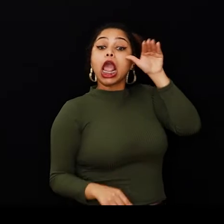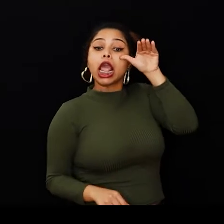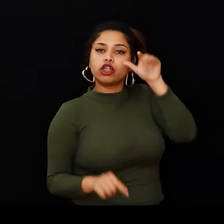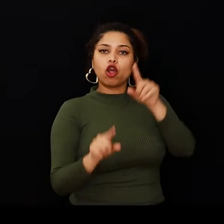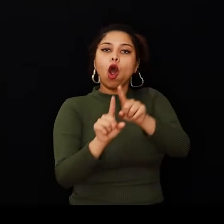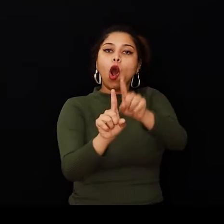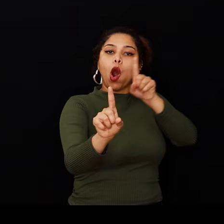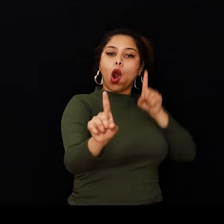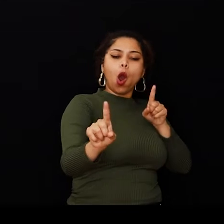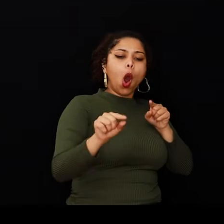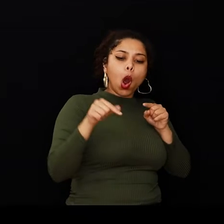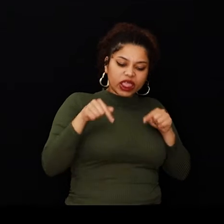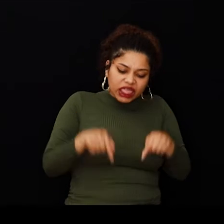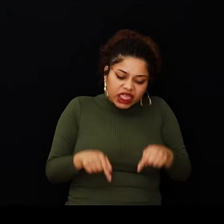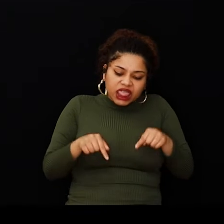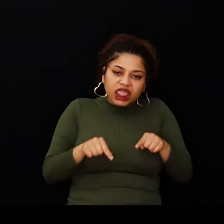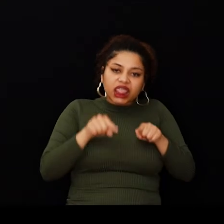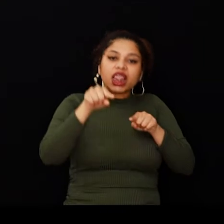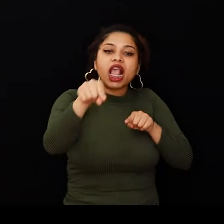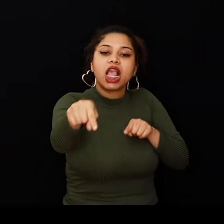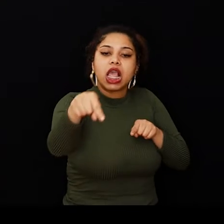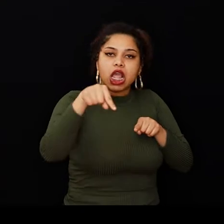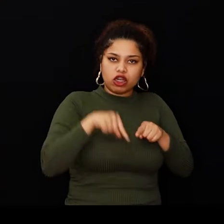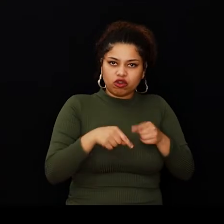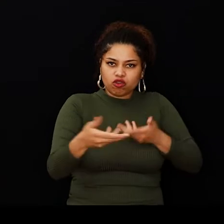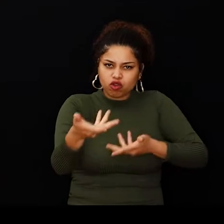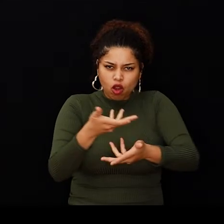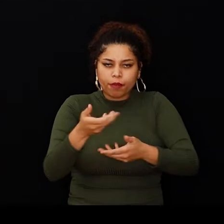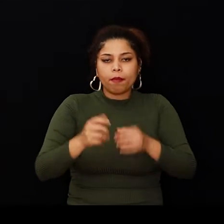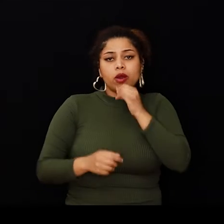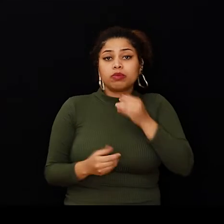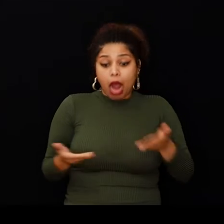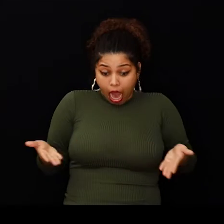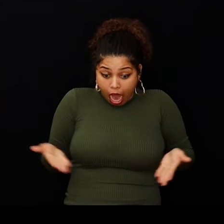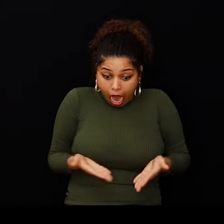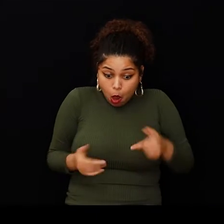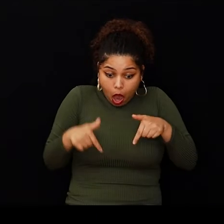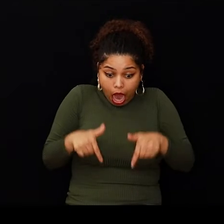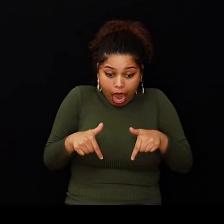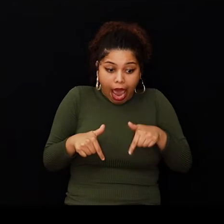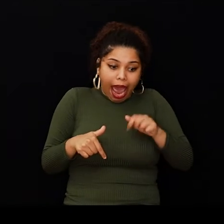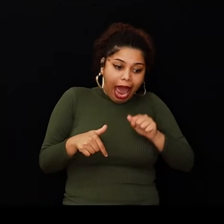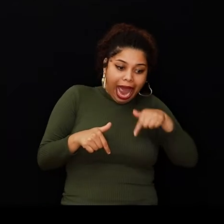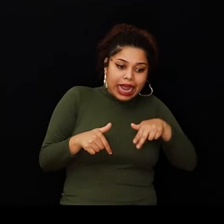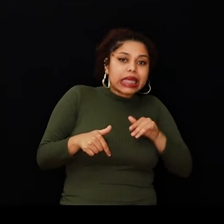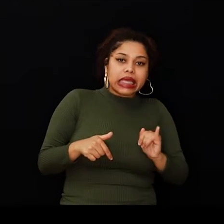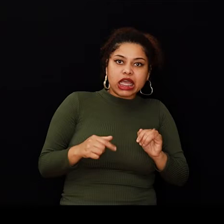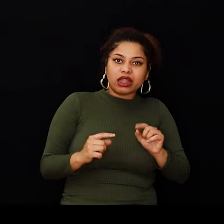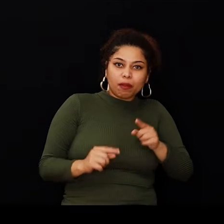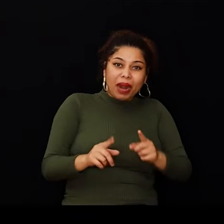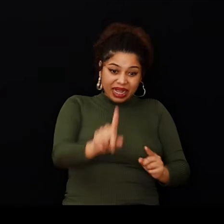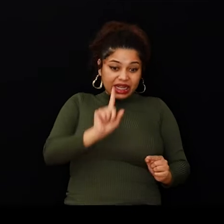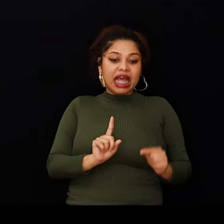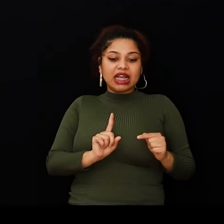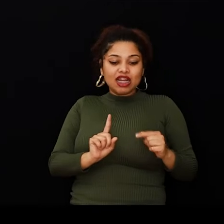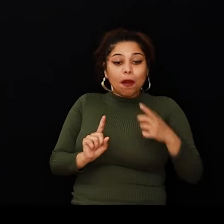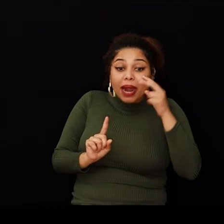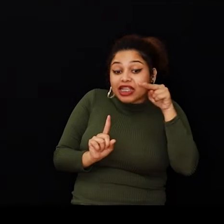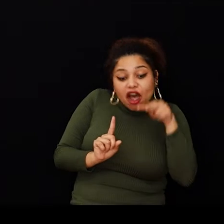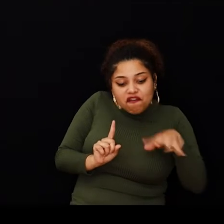relação àquilo que ele está narrando nessas trocas mínimas, né? Então, se ele troca um agora, um aqui, para um lá,